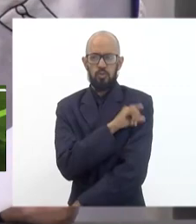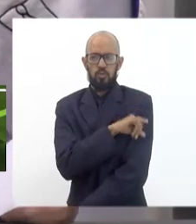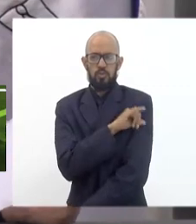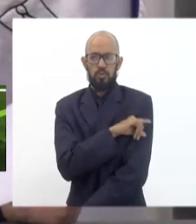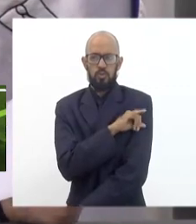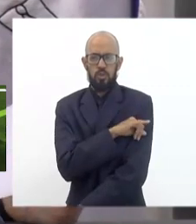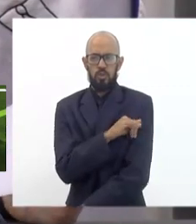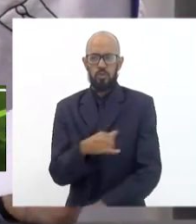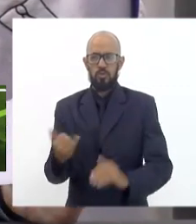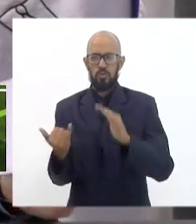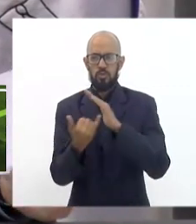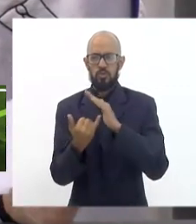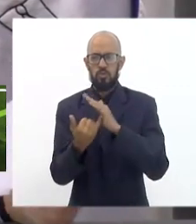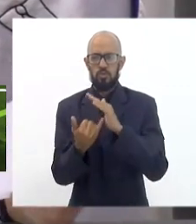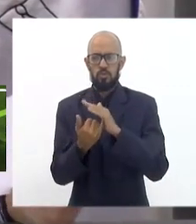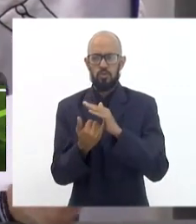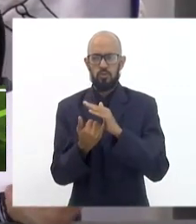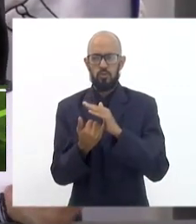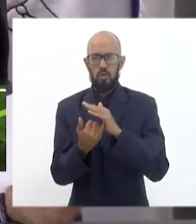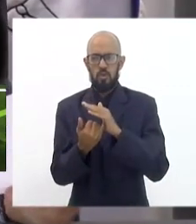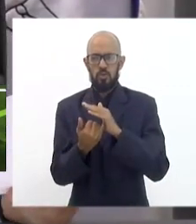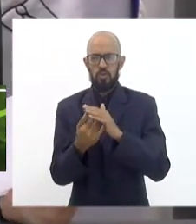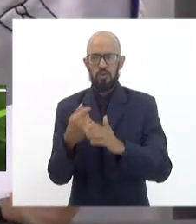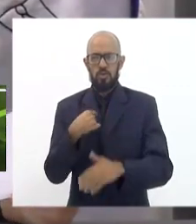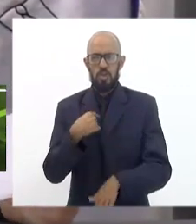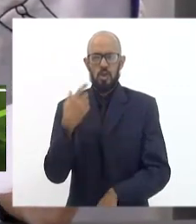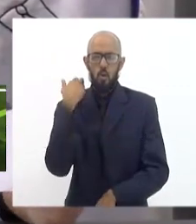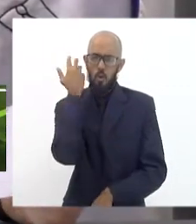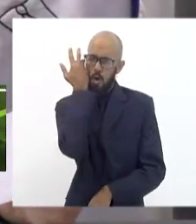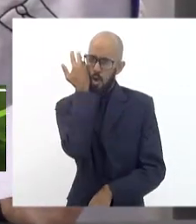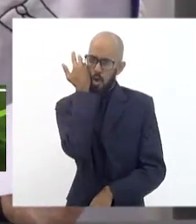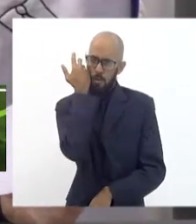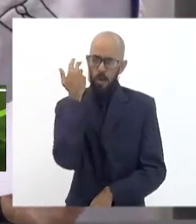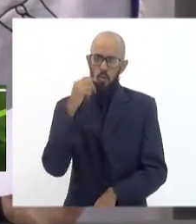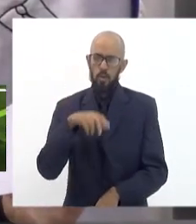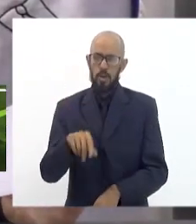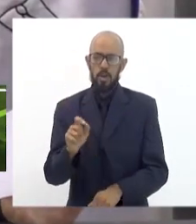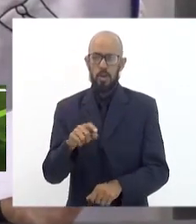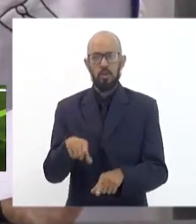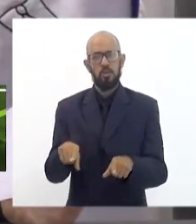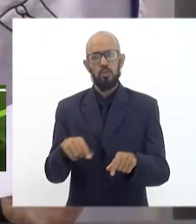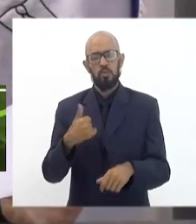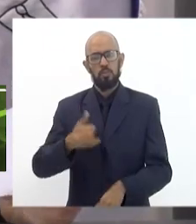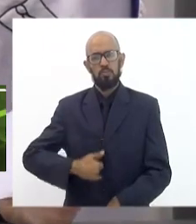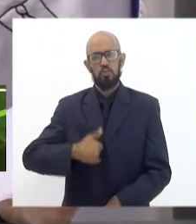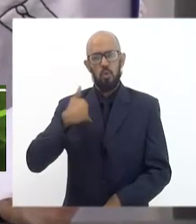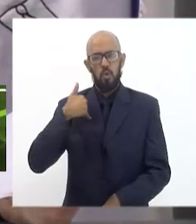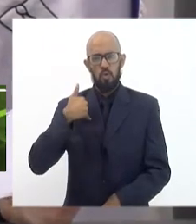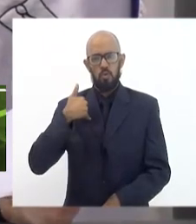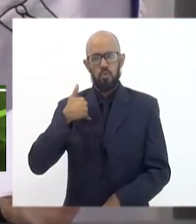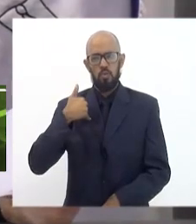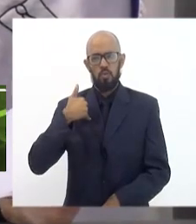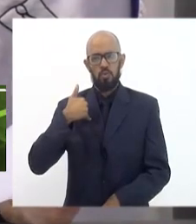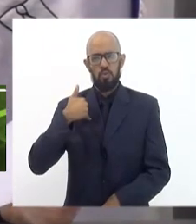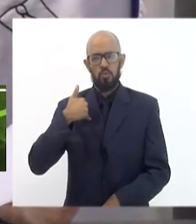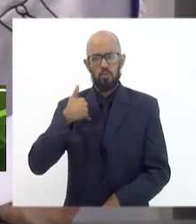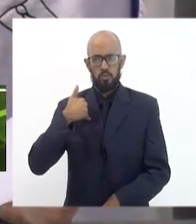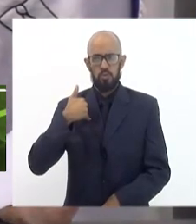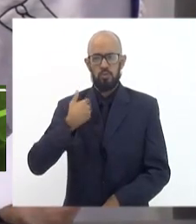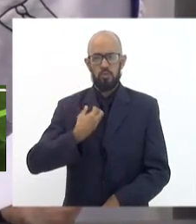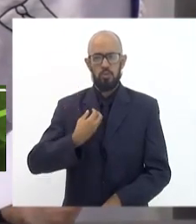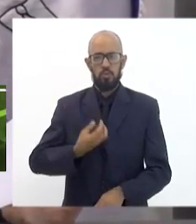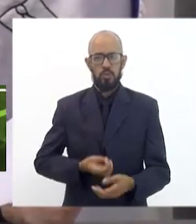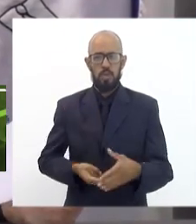instituição que eu e ele Omar Coelho o Luiz orgulhamos de pertencer